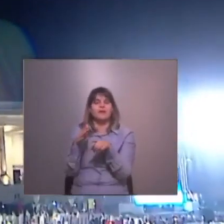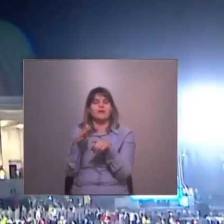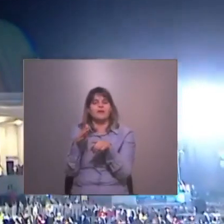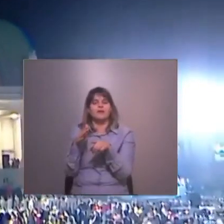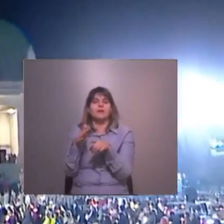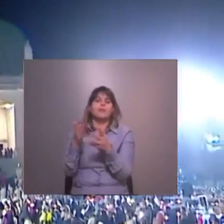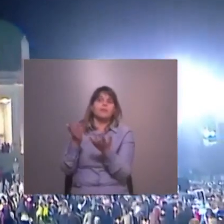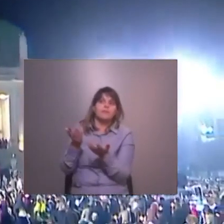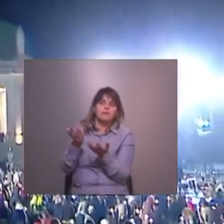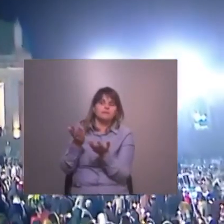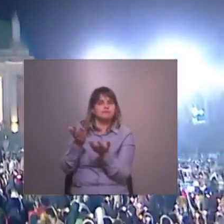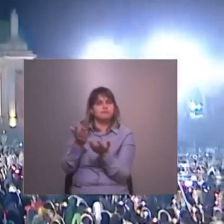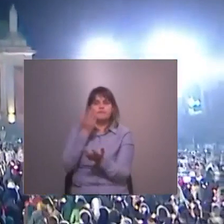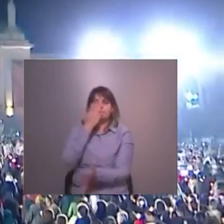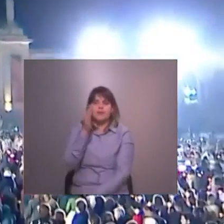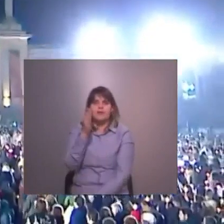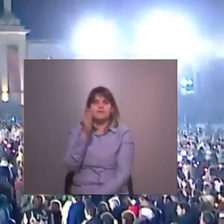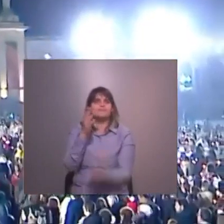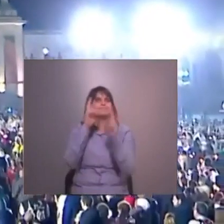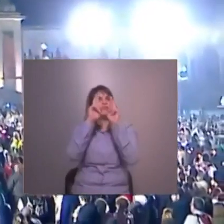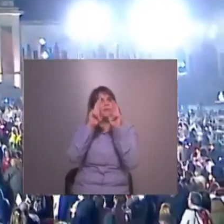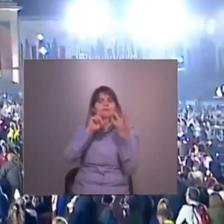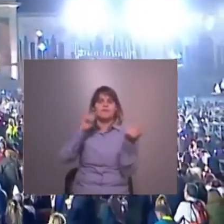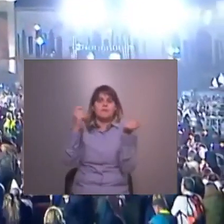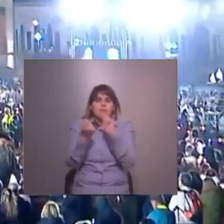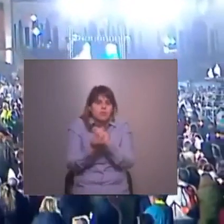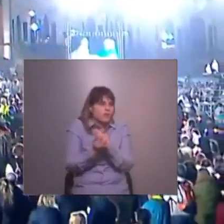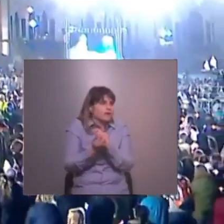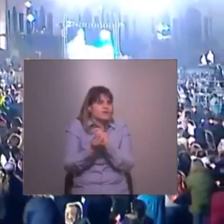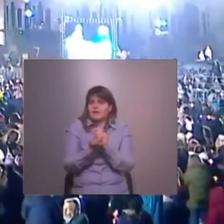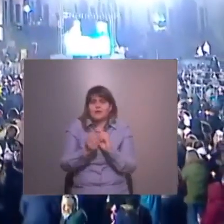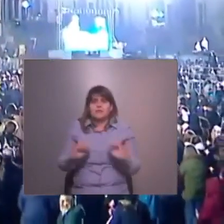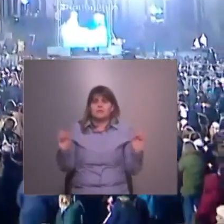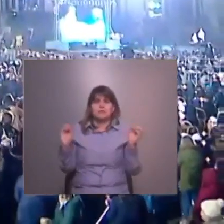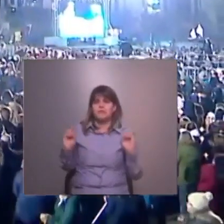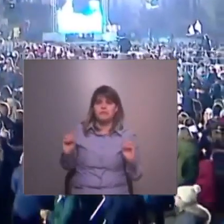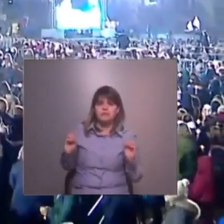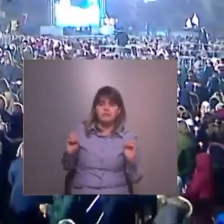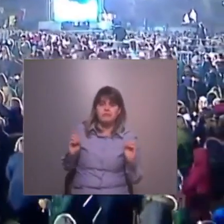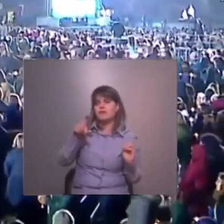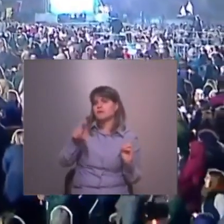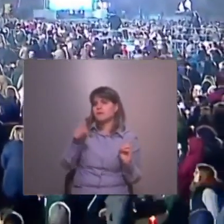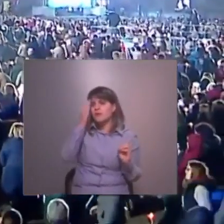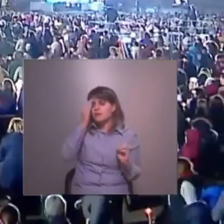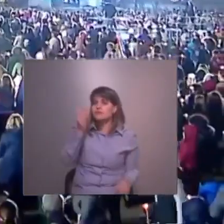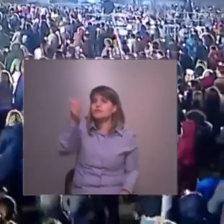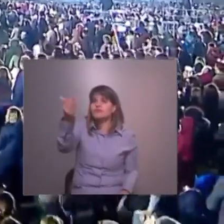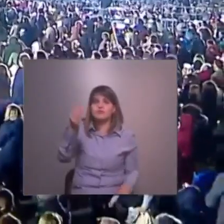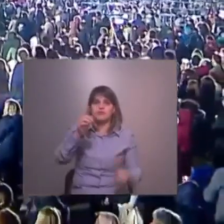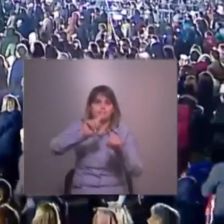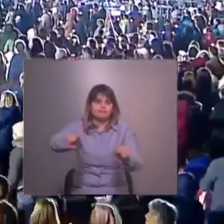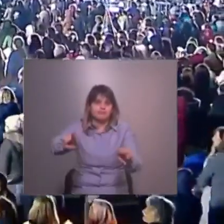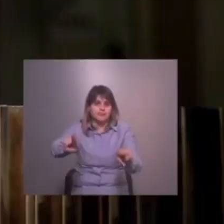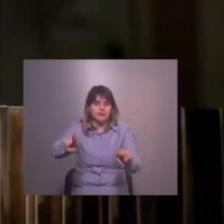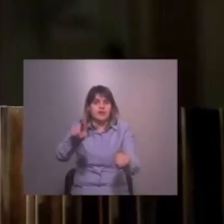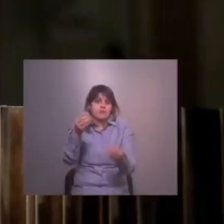marginalização, então a esperança de uma mudança radical e de um futuro diverso